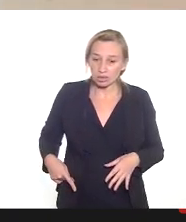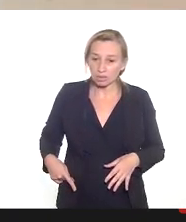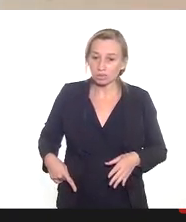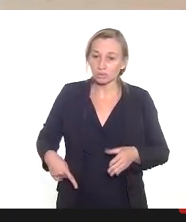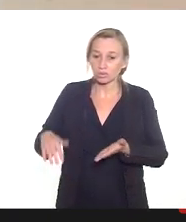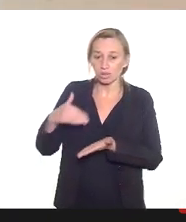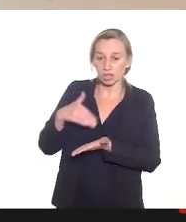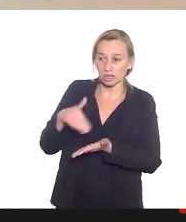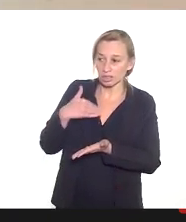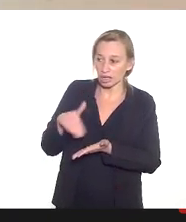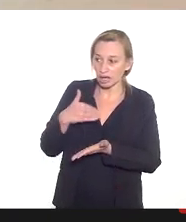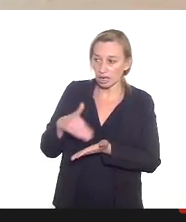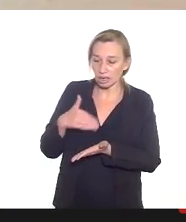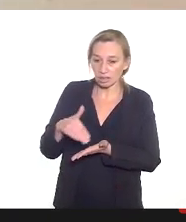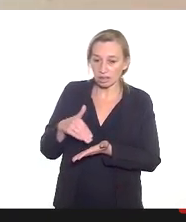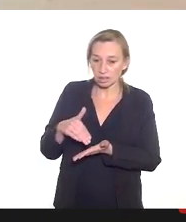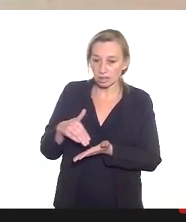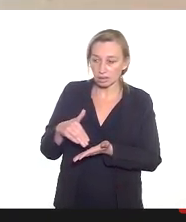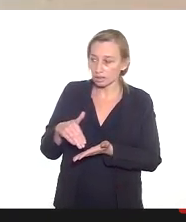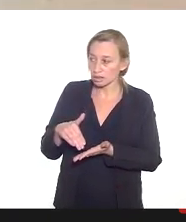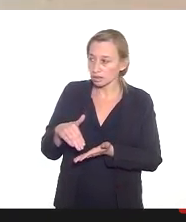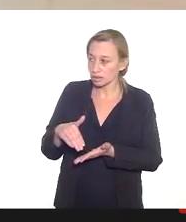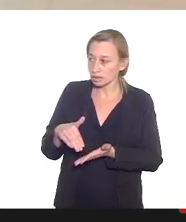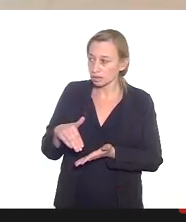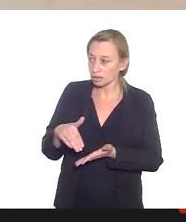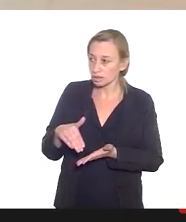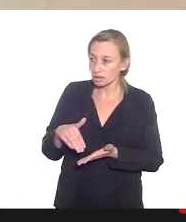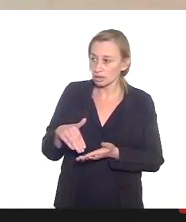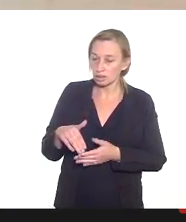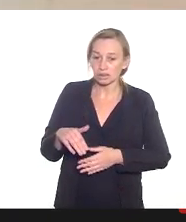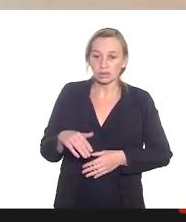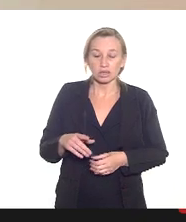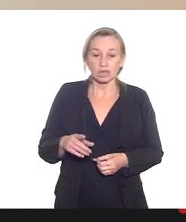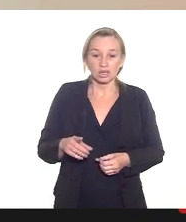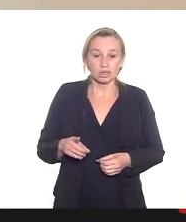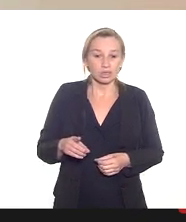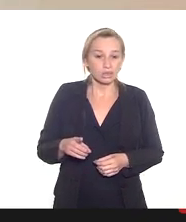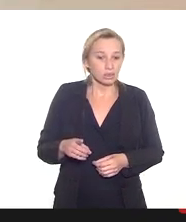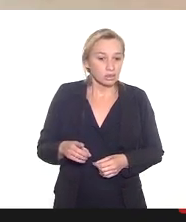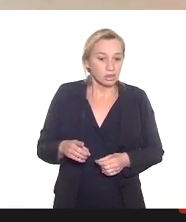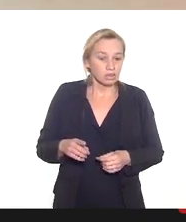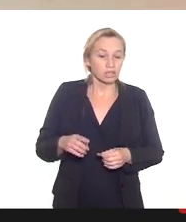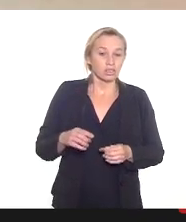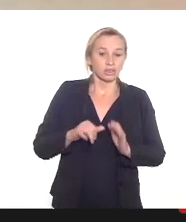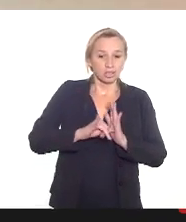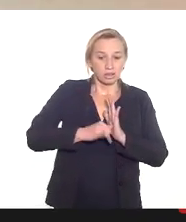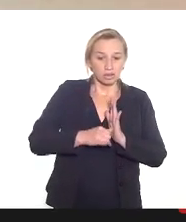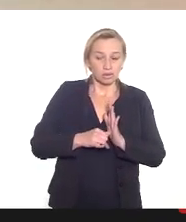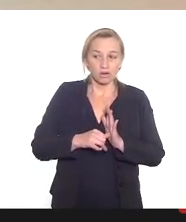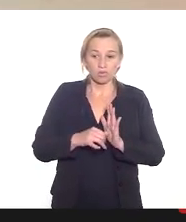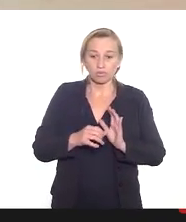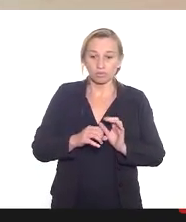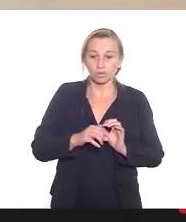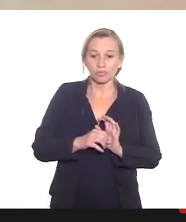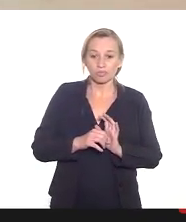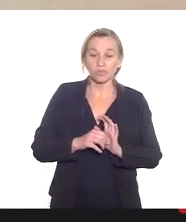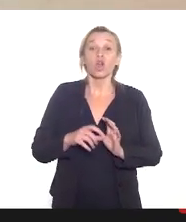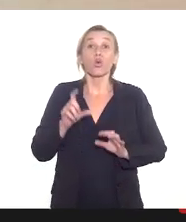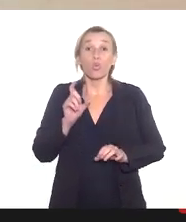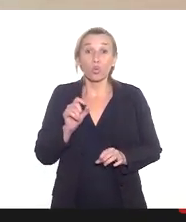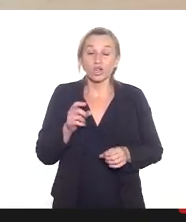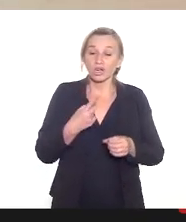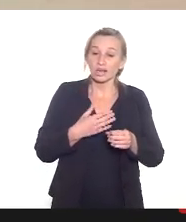secretário e depois saiu uma publicação da resolução assinada pelo secretário um diário oficial ambos estão de área externa com ele também aproxima Então o